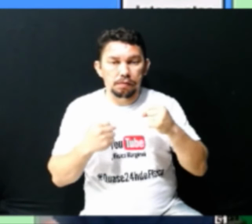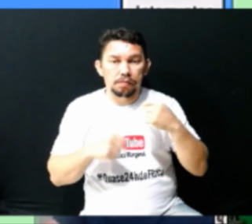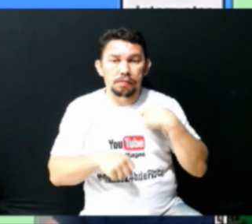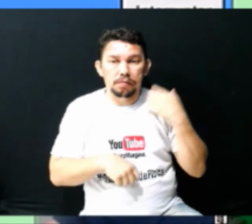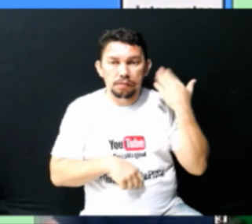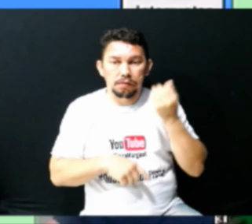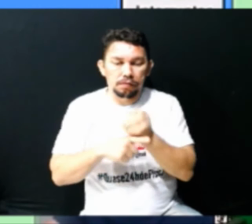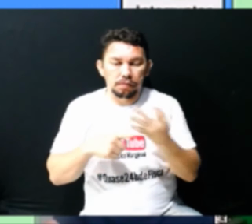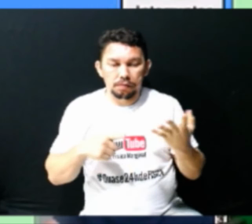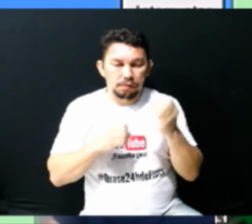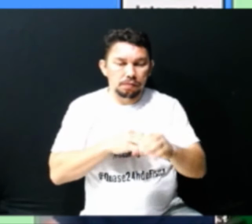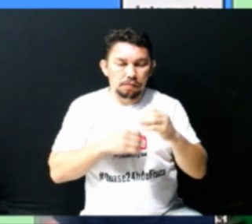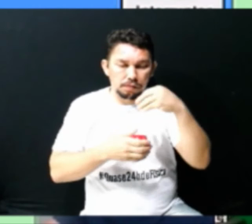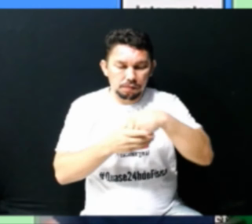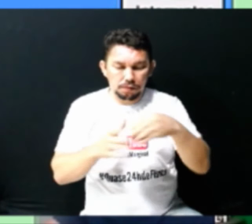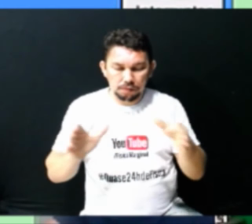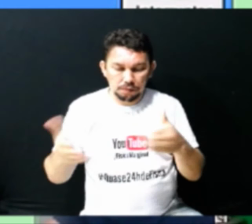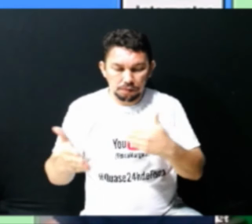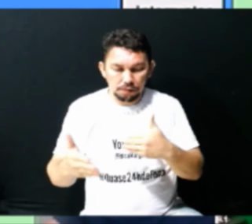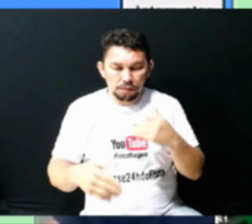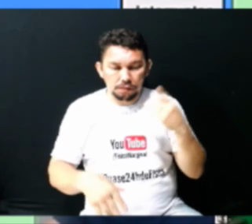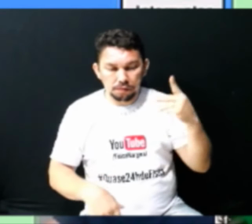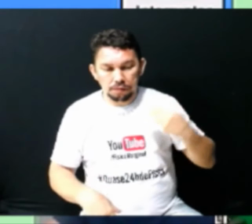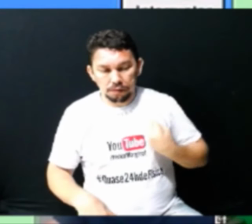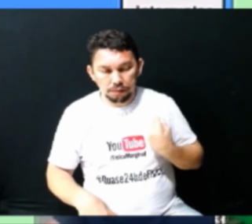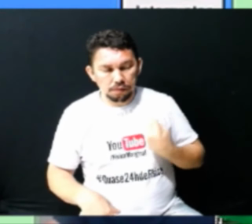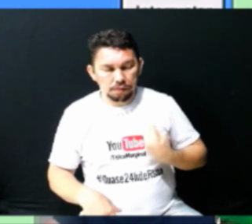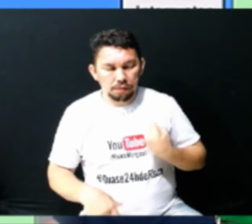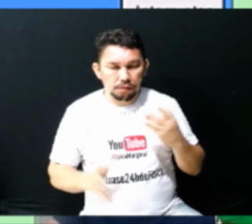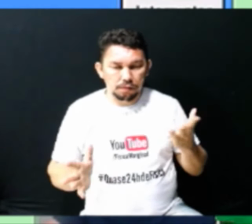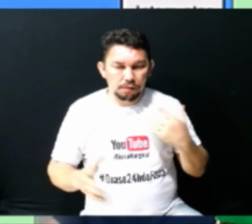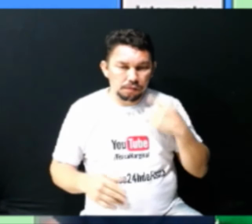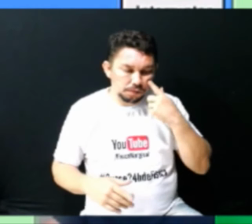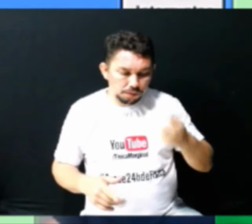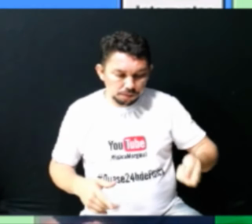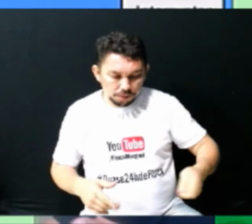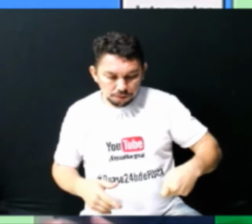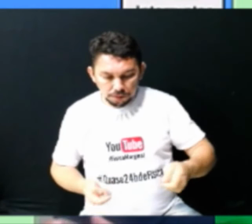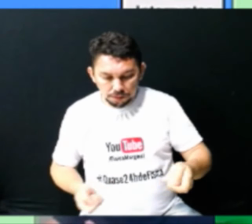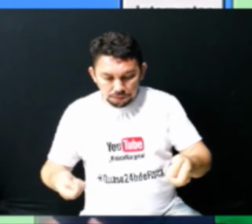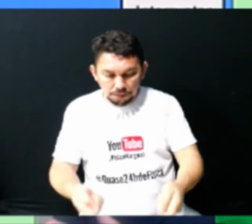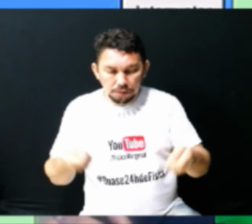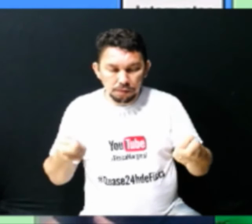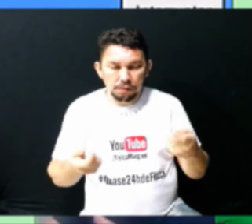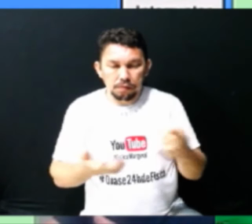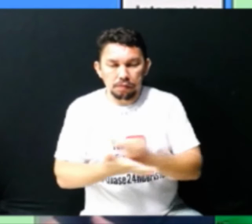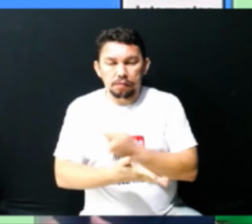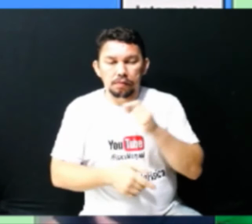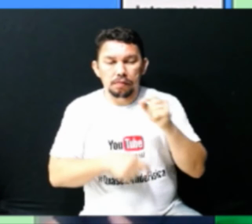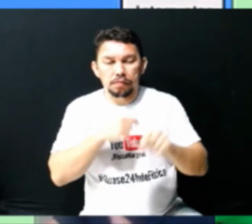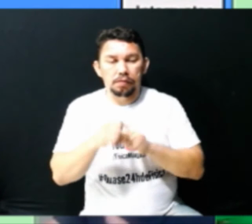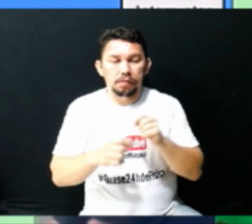física no laboratório, né, lá no IFBA, professor, e se eu ligar, acontece o quê? Eu digo, rapaz, no real, não